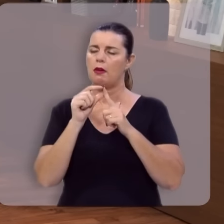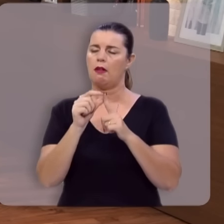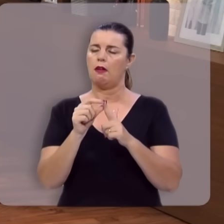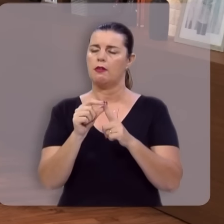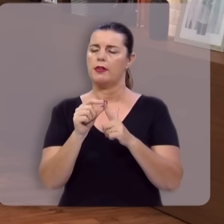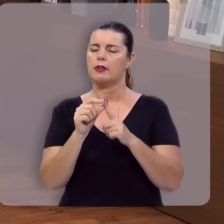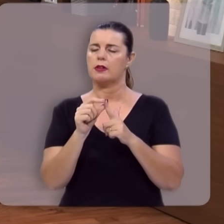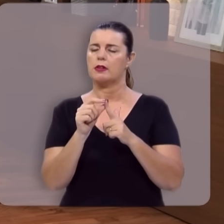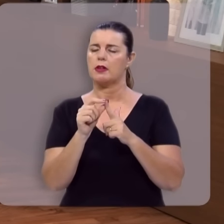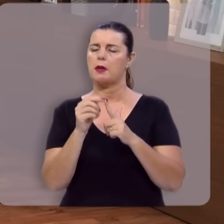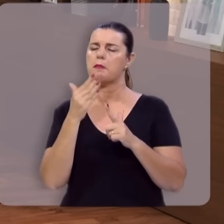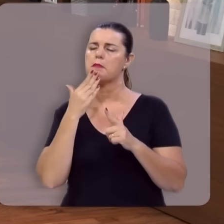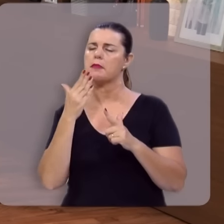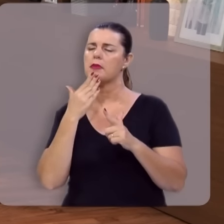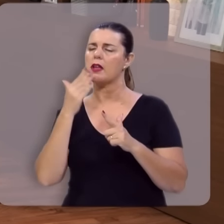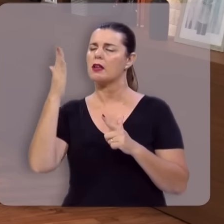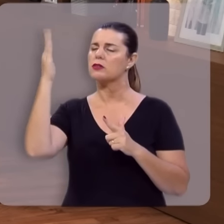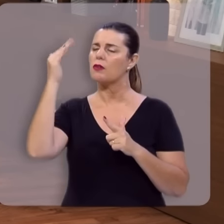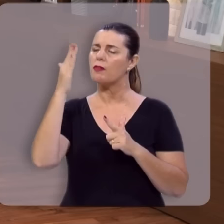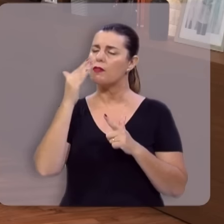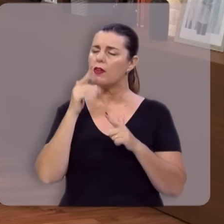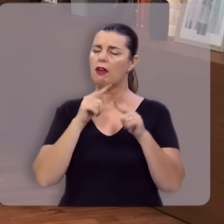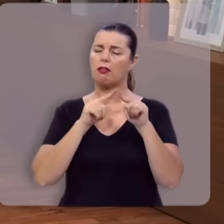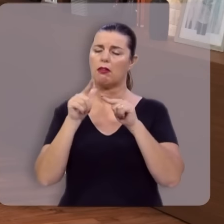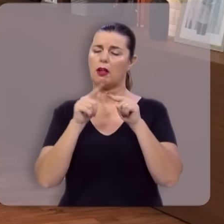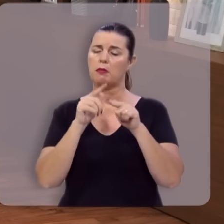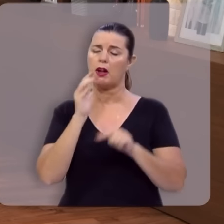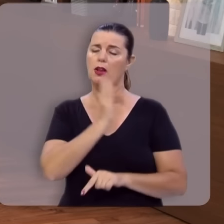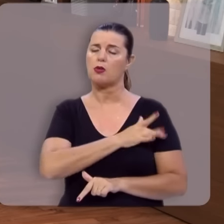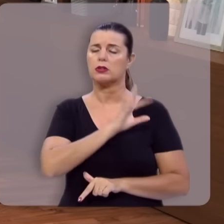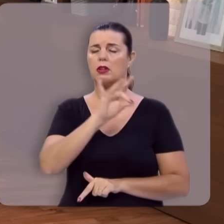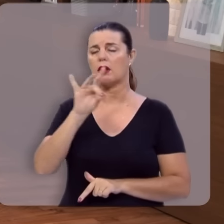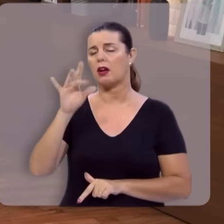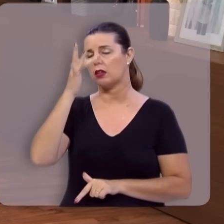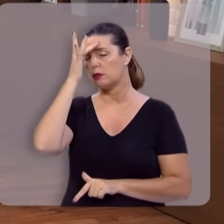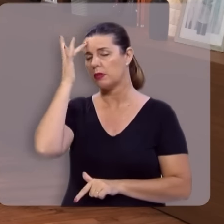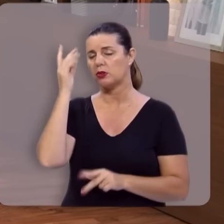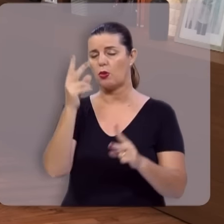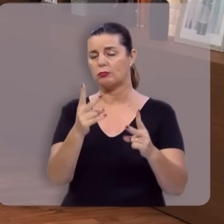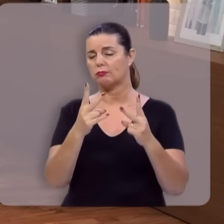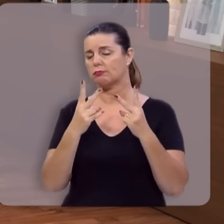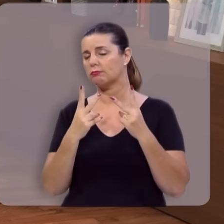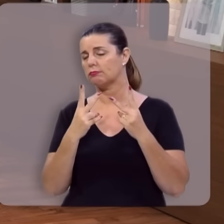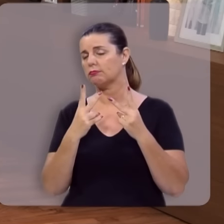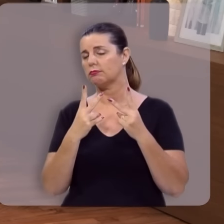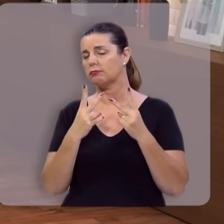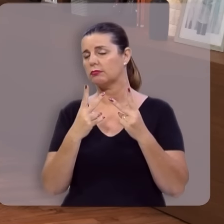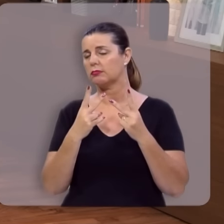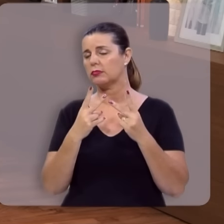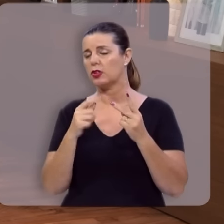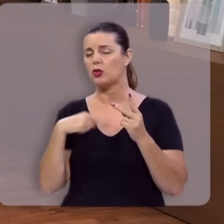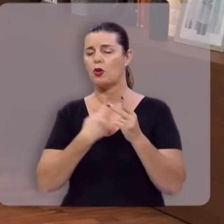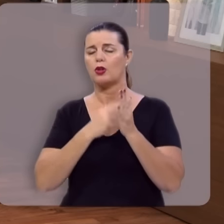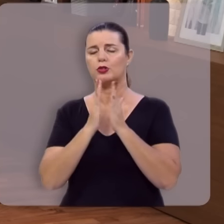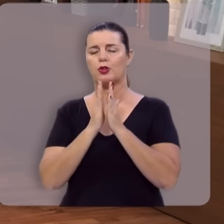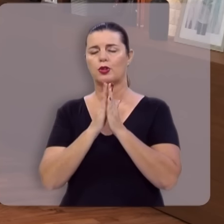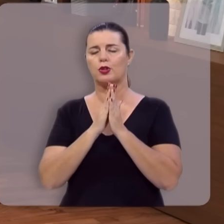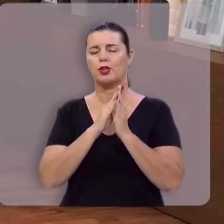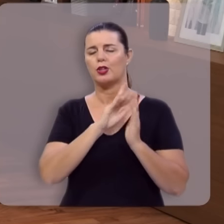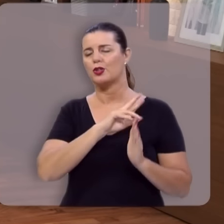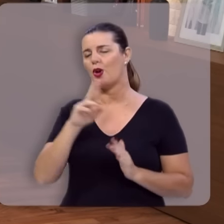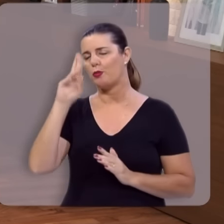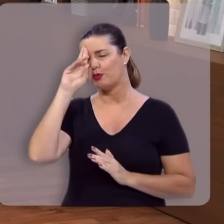palavra e eu te peço que tu apliques esta palavra ao coração de todos aqueles que nos assistem. Assim